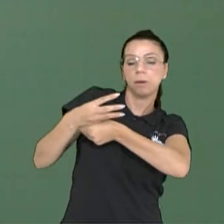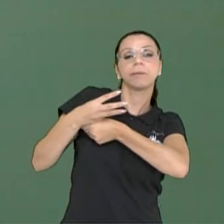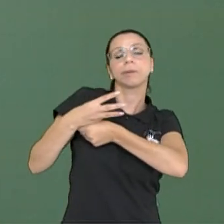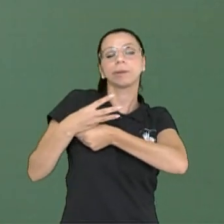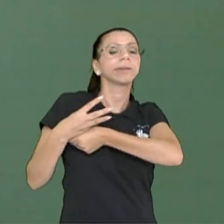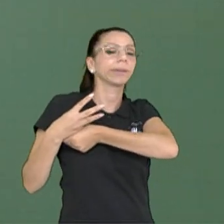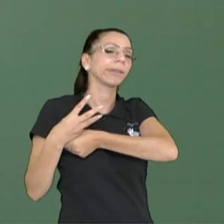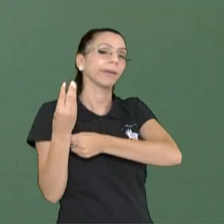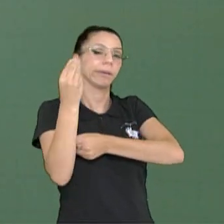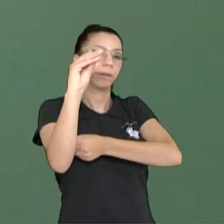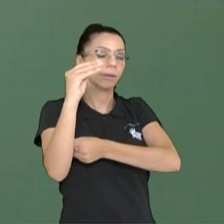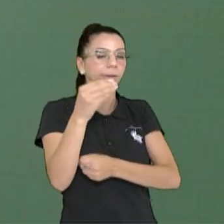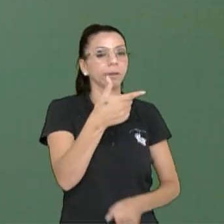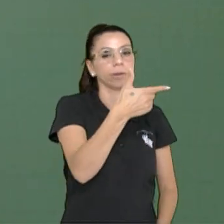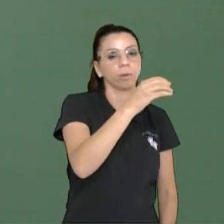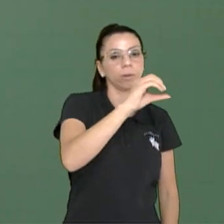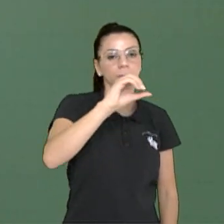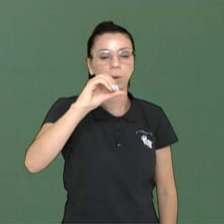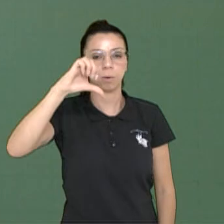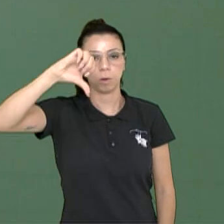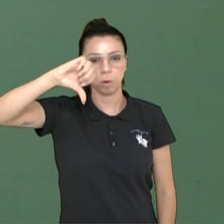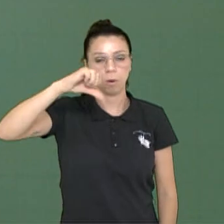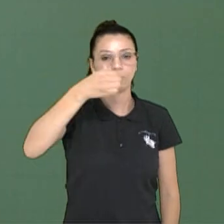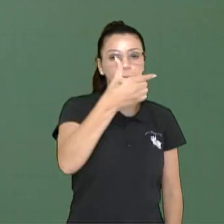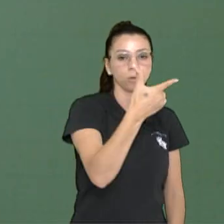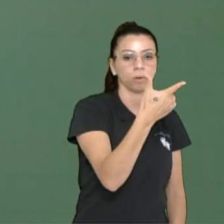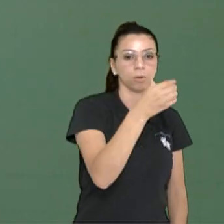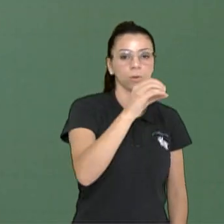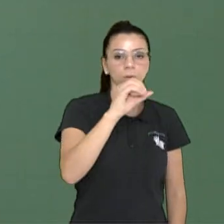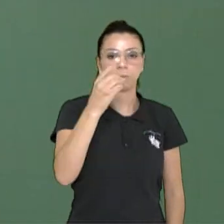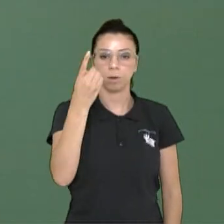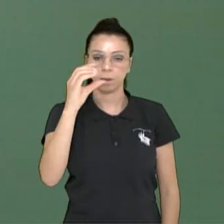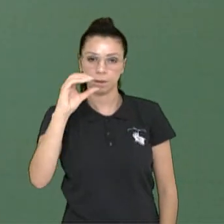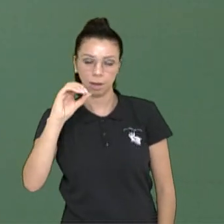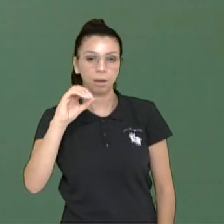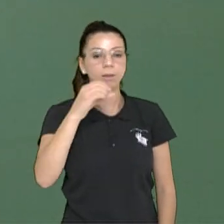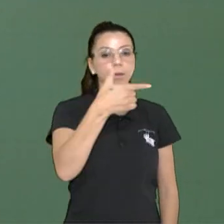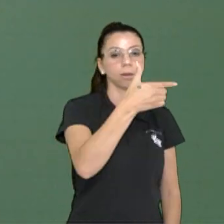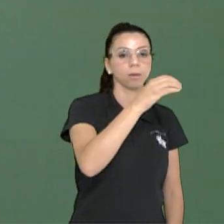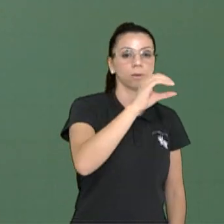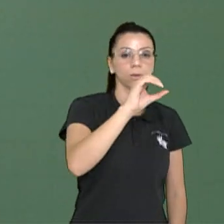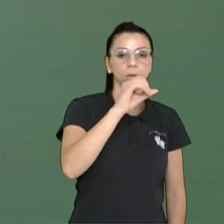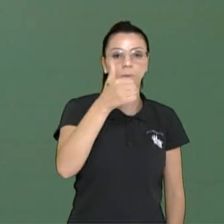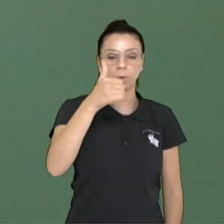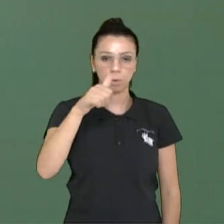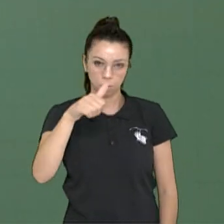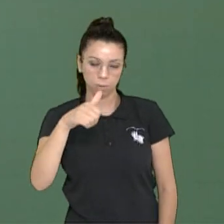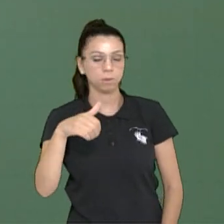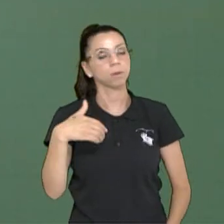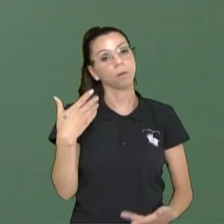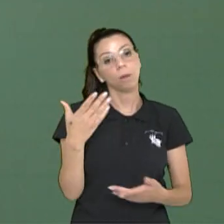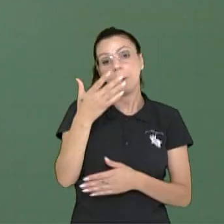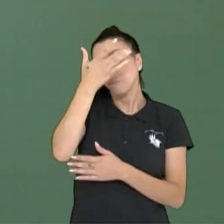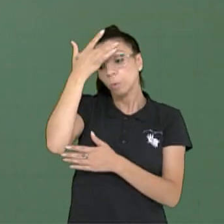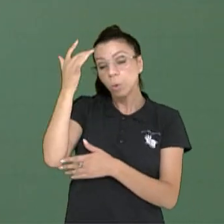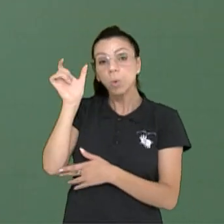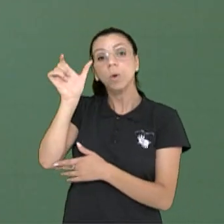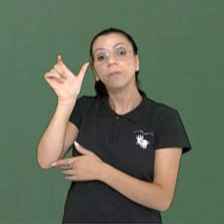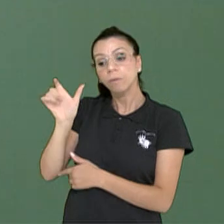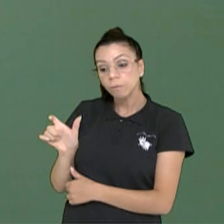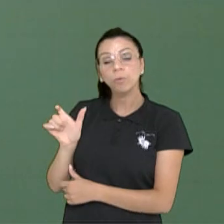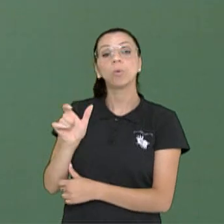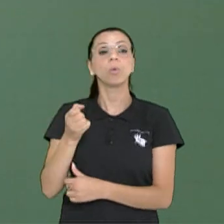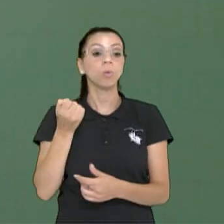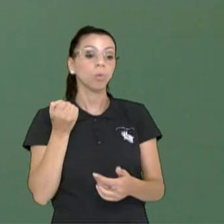constam na tabela, 2009, 2010 e 2011. A pessoa que vai comprar vai investir naquelas duas que têm o